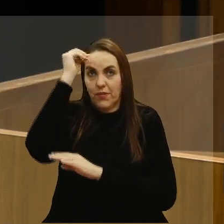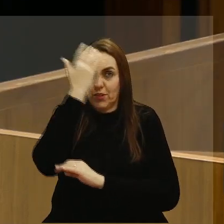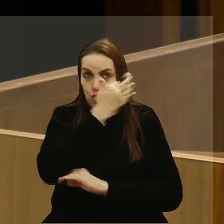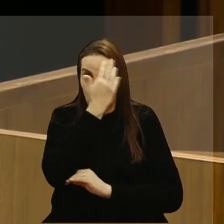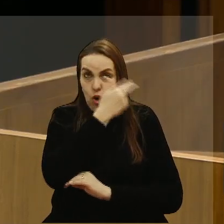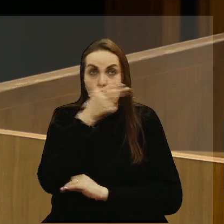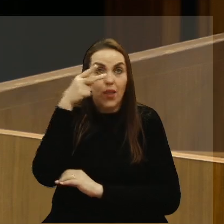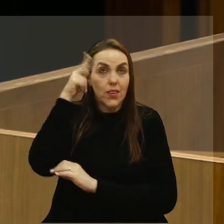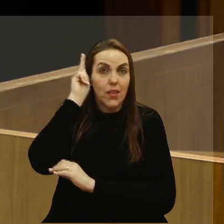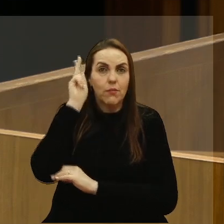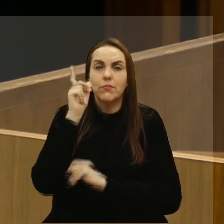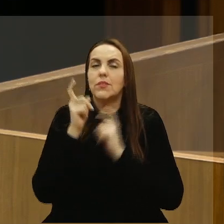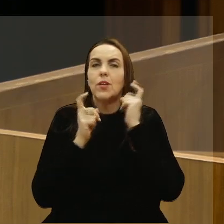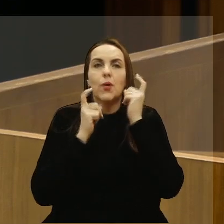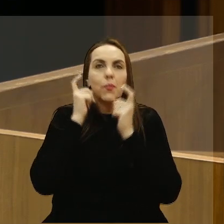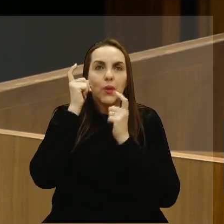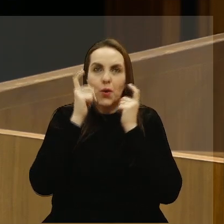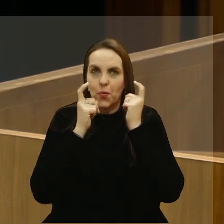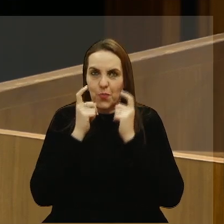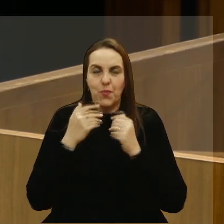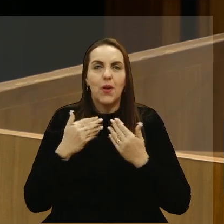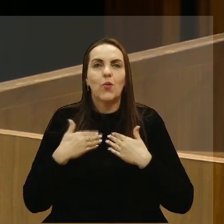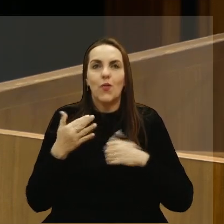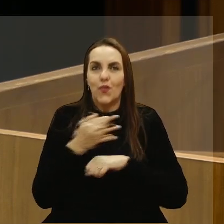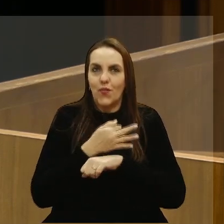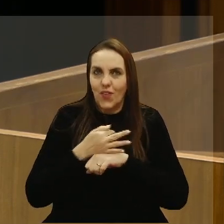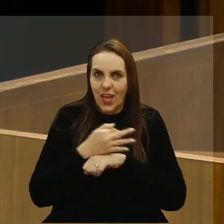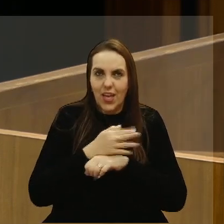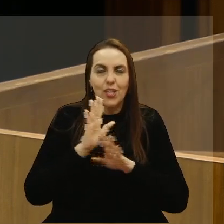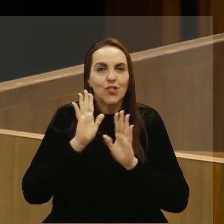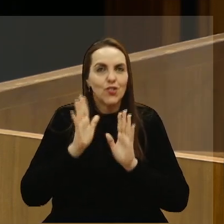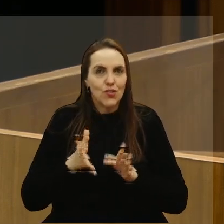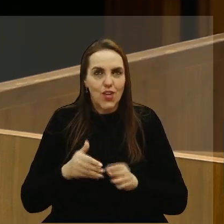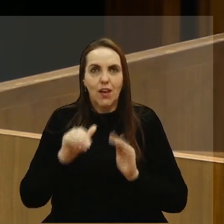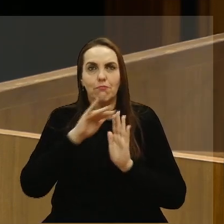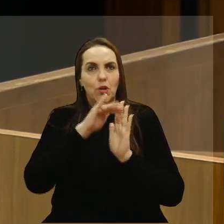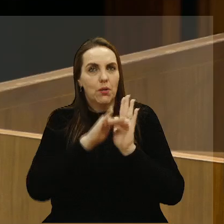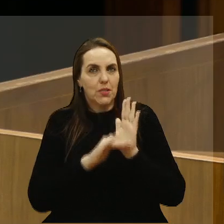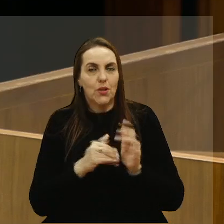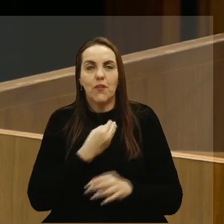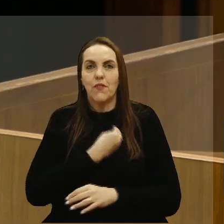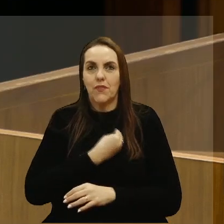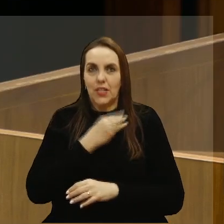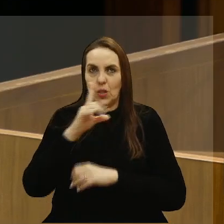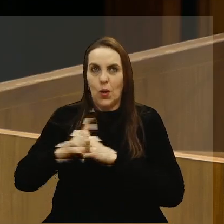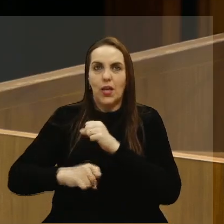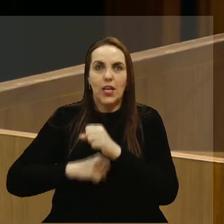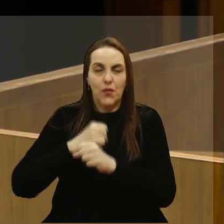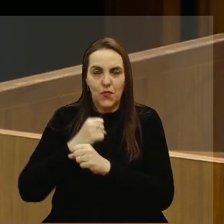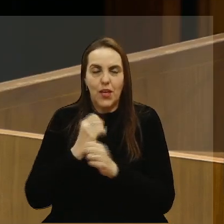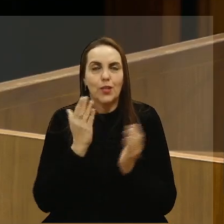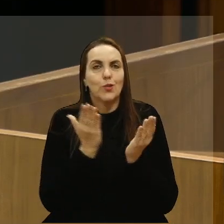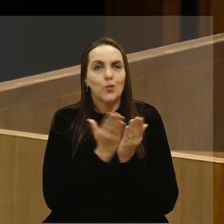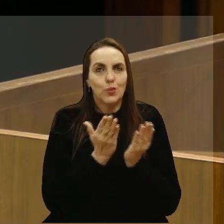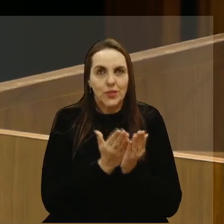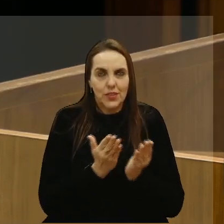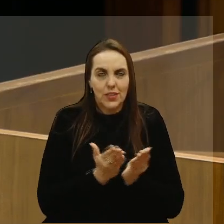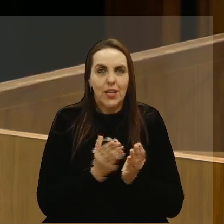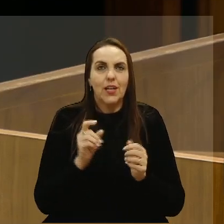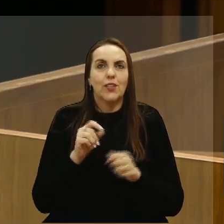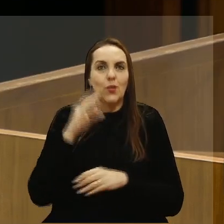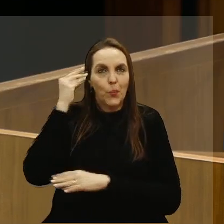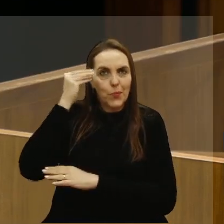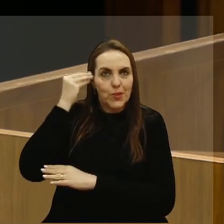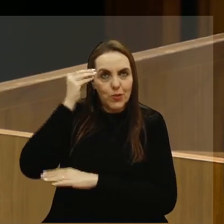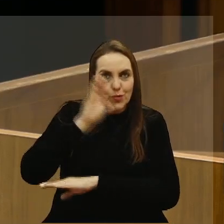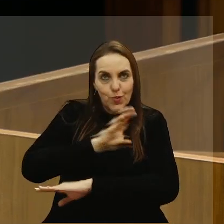se preocupem. Eu já tenho minhas férias agendadas, já tenho minha programação de vida para o ano que vem, estou estudando, estou fazendo psicologia,